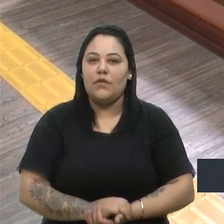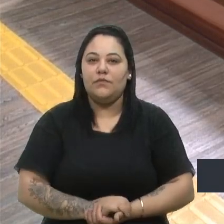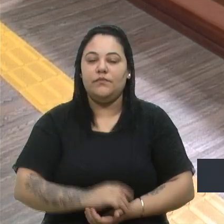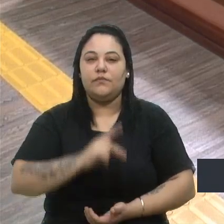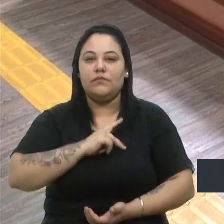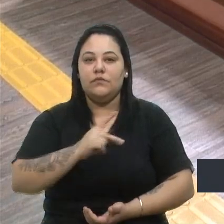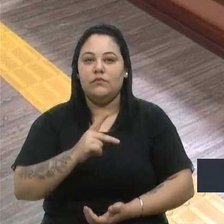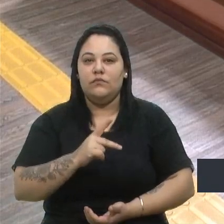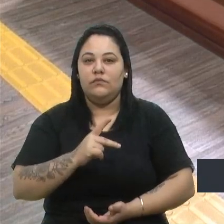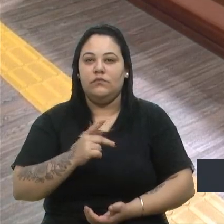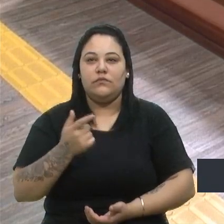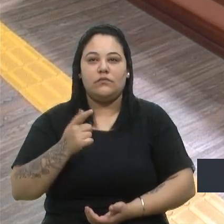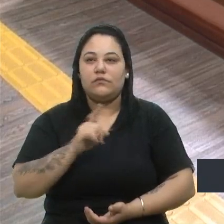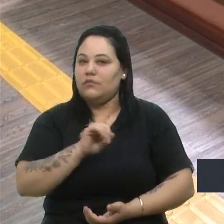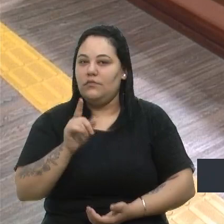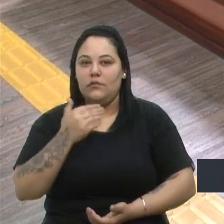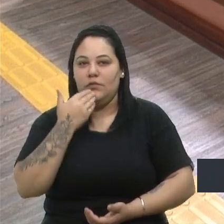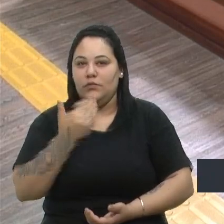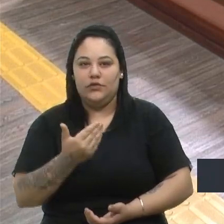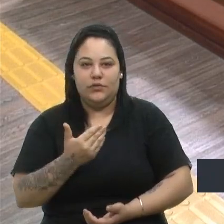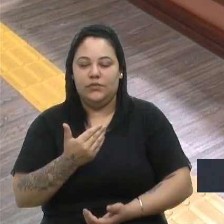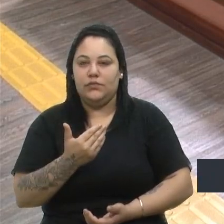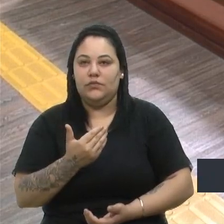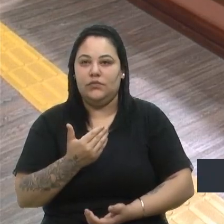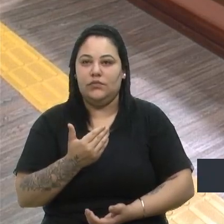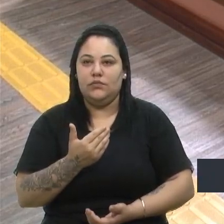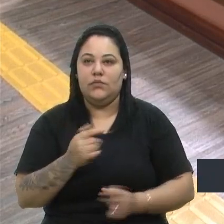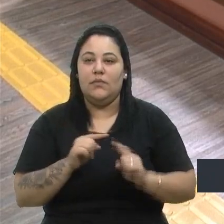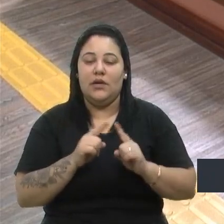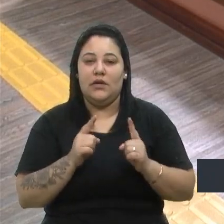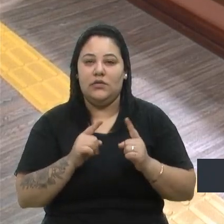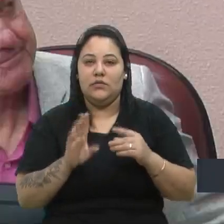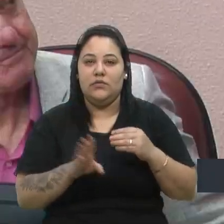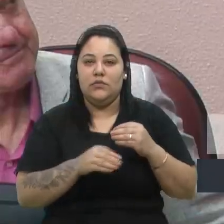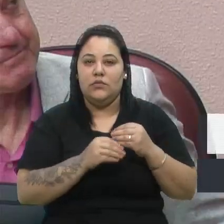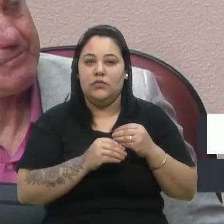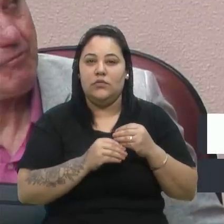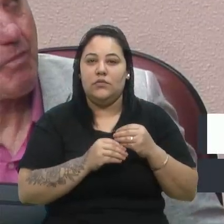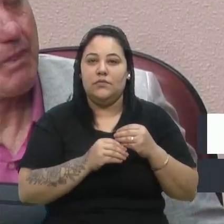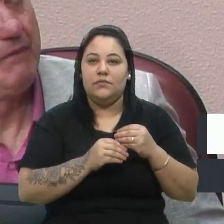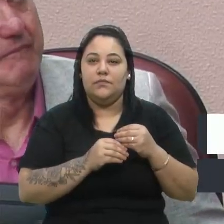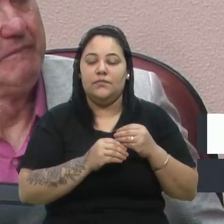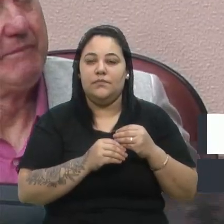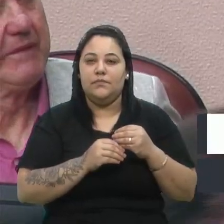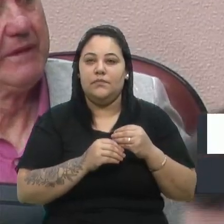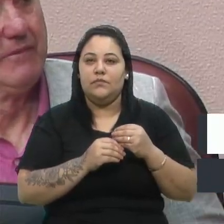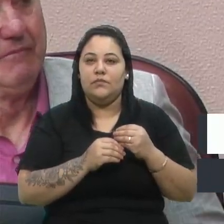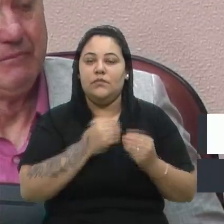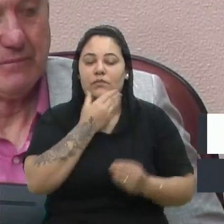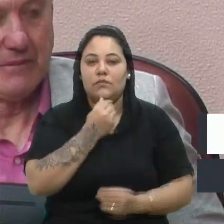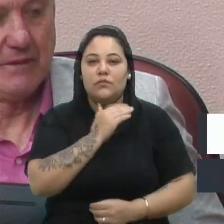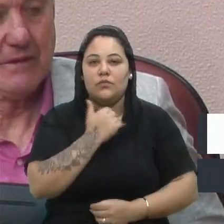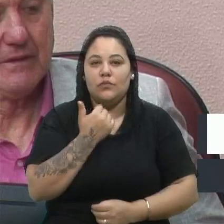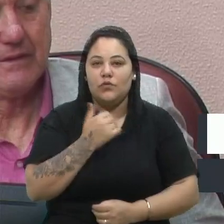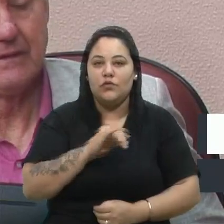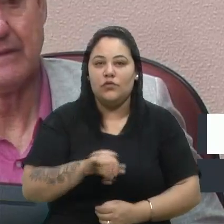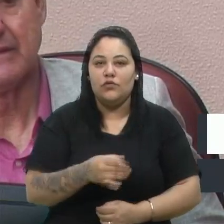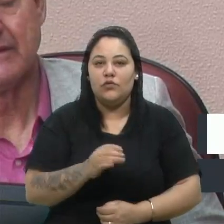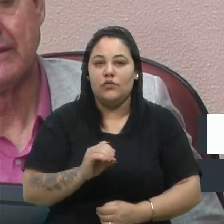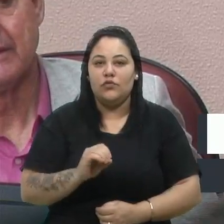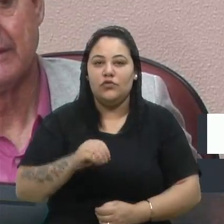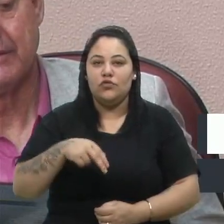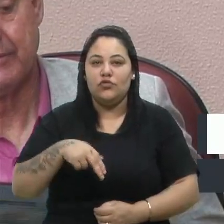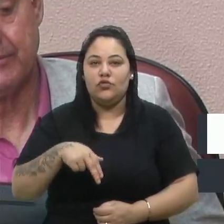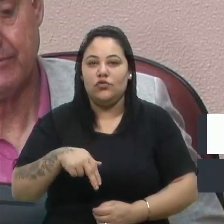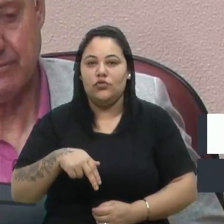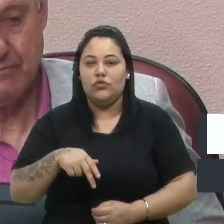Presidente, não tinha pedido, mas para voto de pesar ao senhor Joaquim Lemos Paim, popular seu Quinca, meu